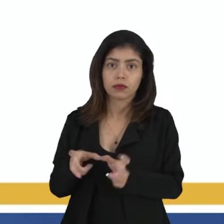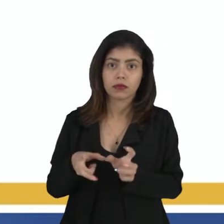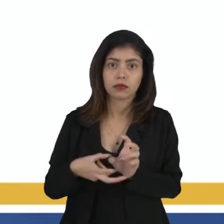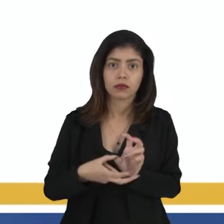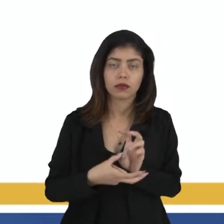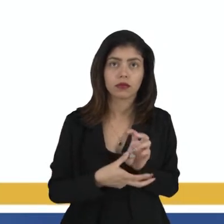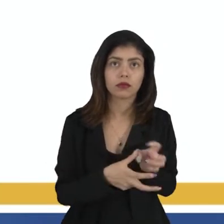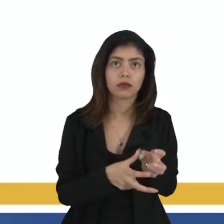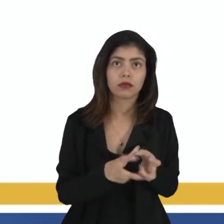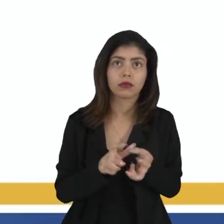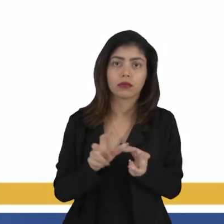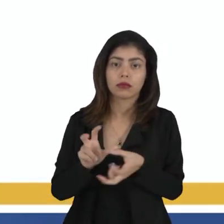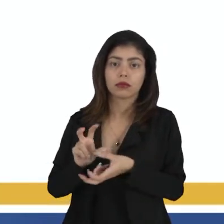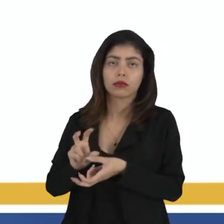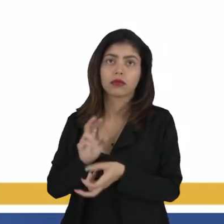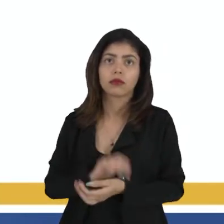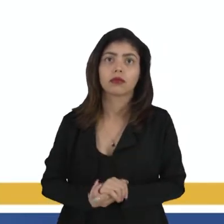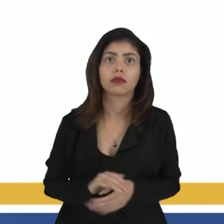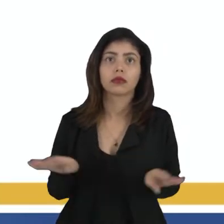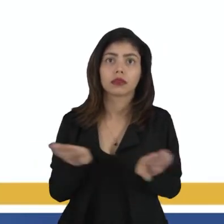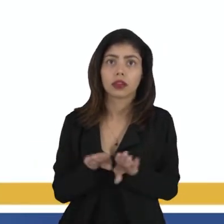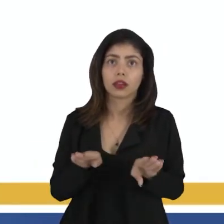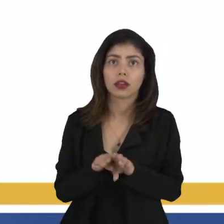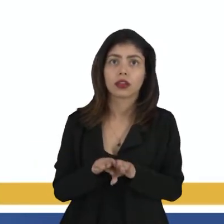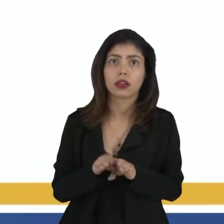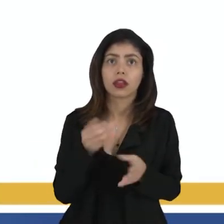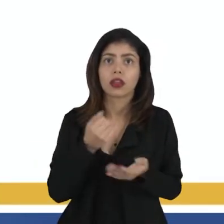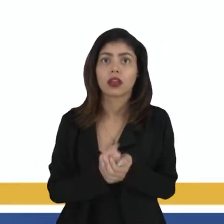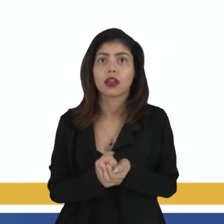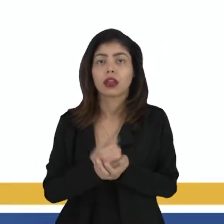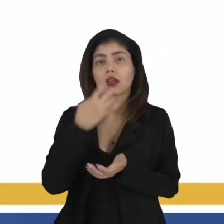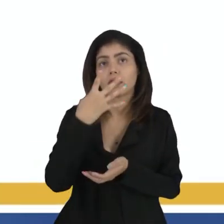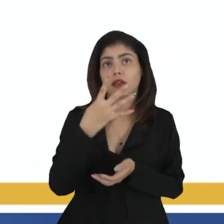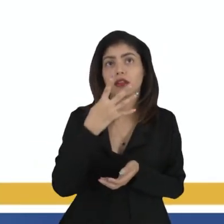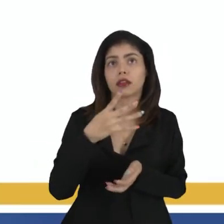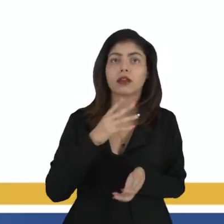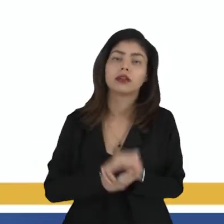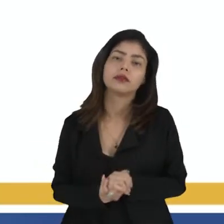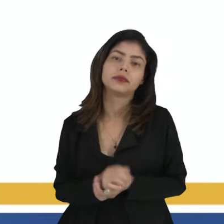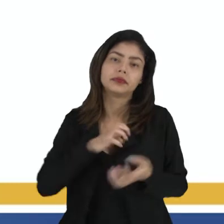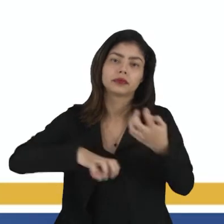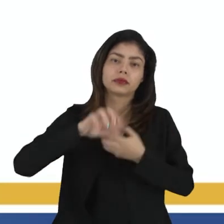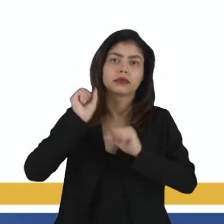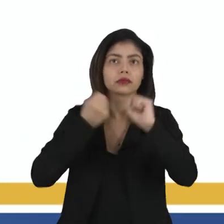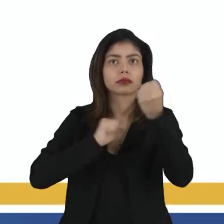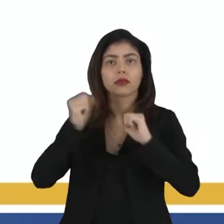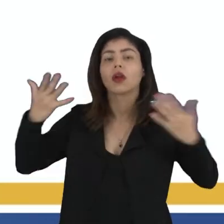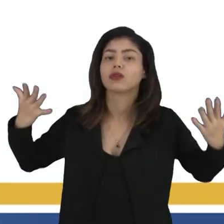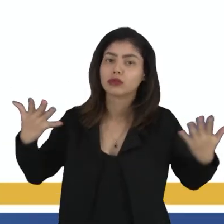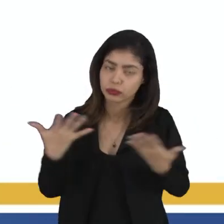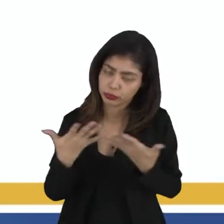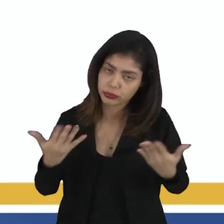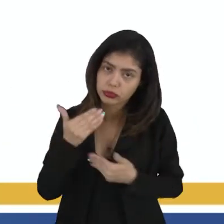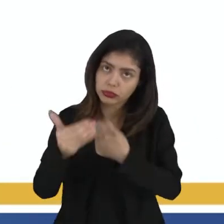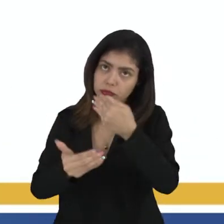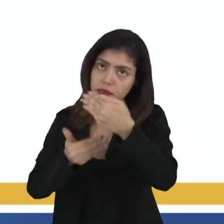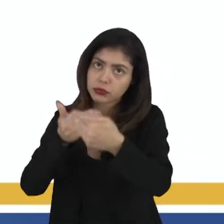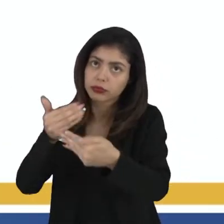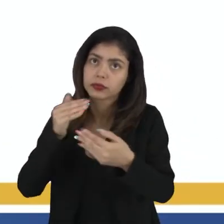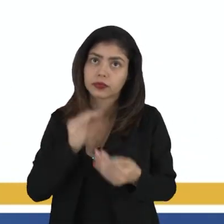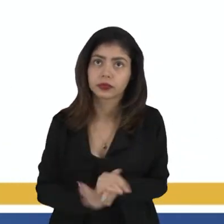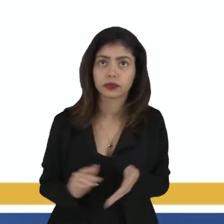ao processo. E a Quarta Revolução Industrial reflete a realidade atual, que são os